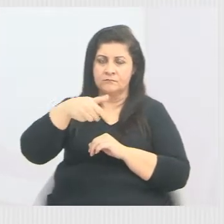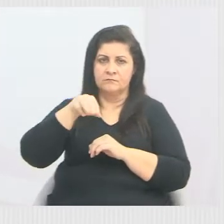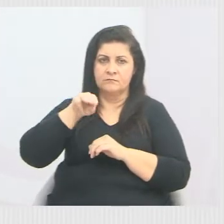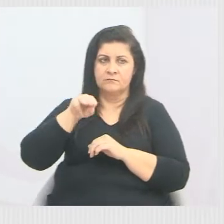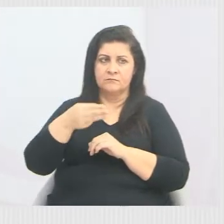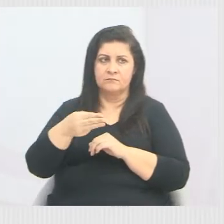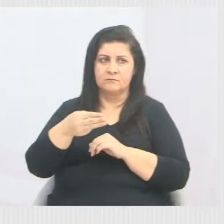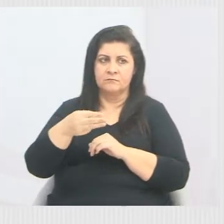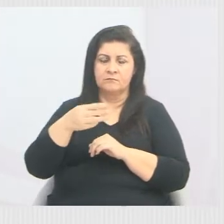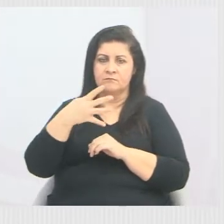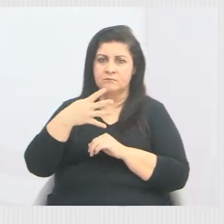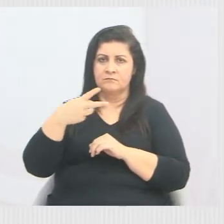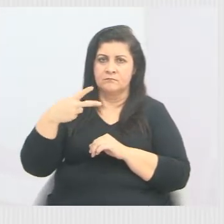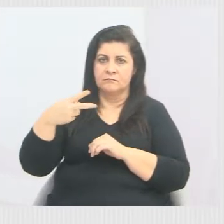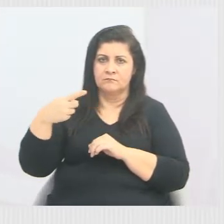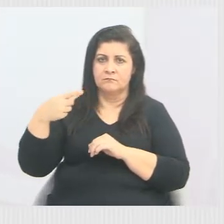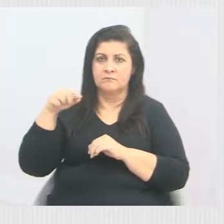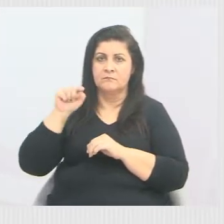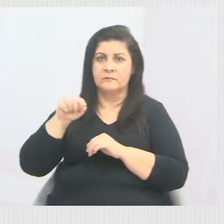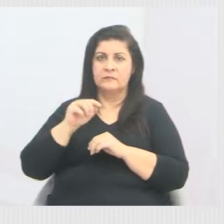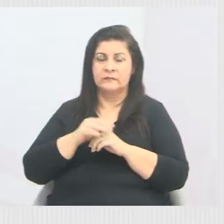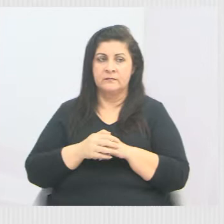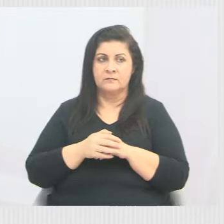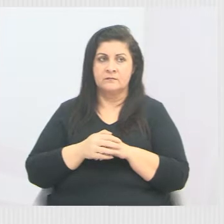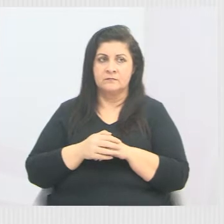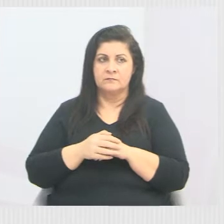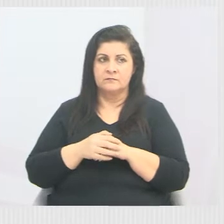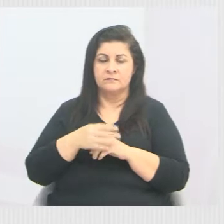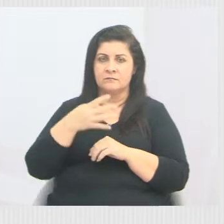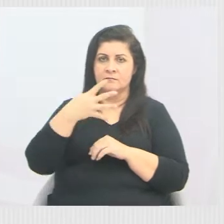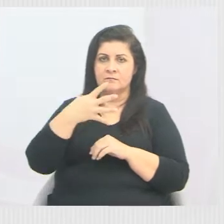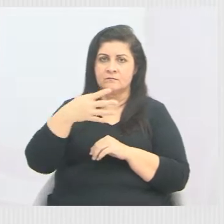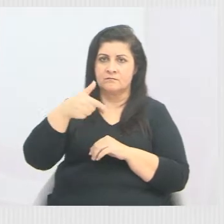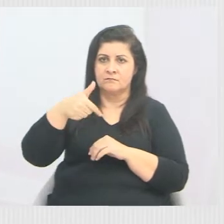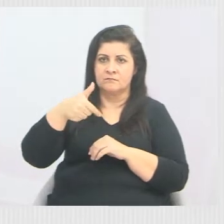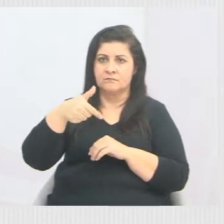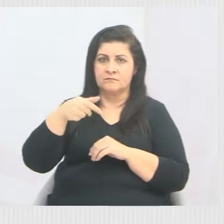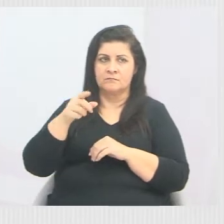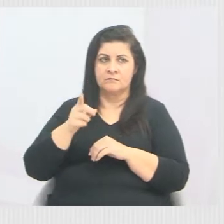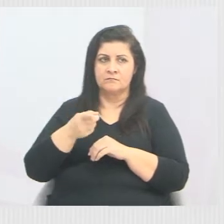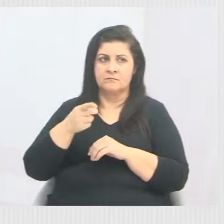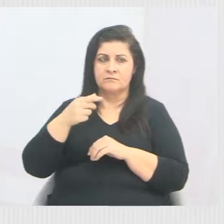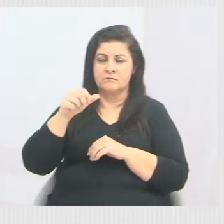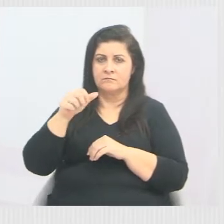421 mil, na qual chega-se a um percentual de